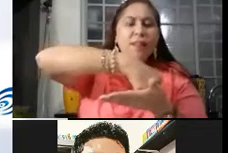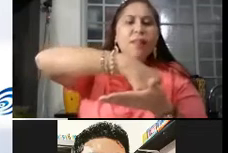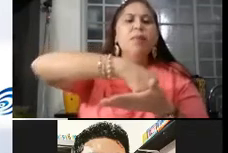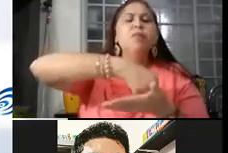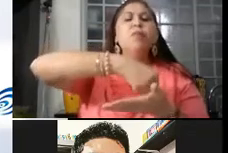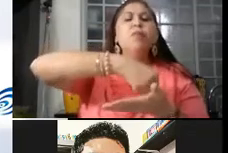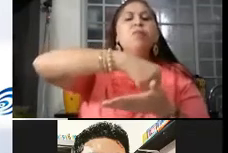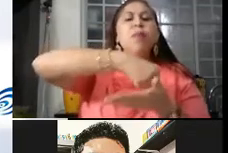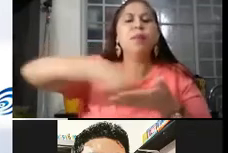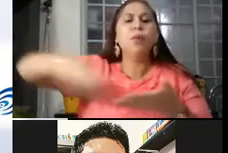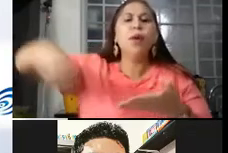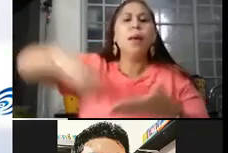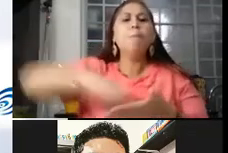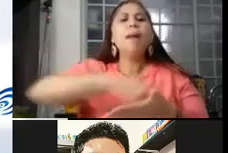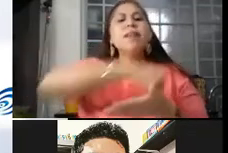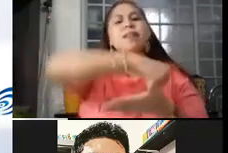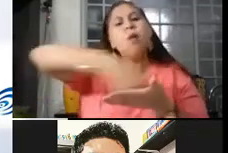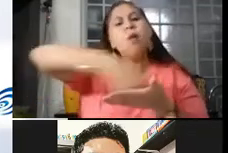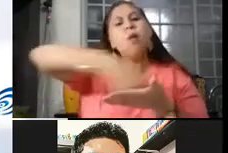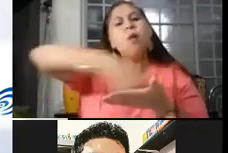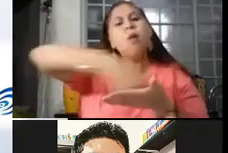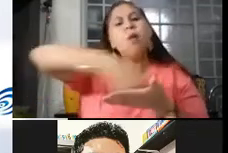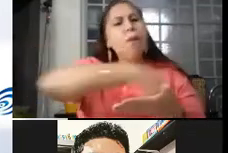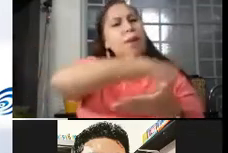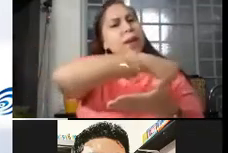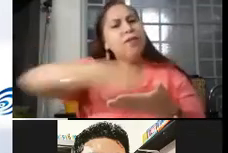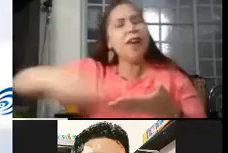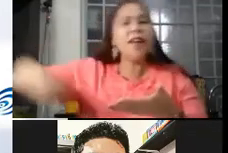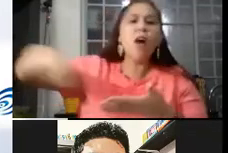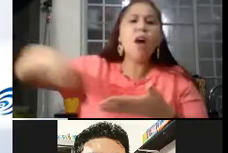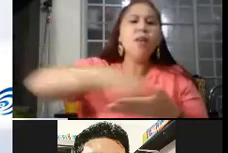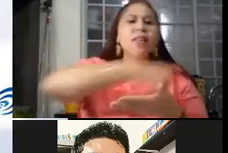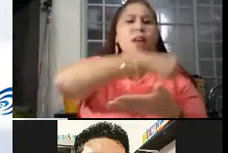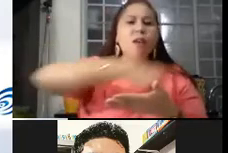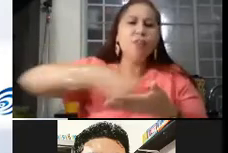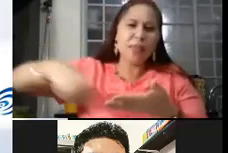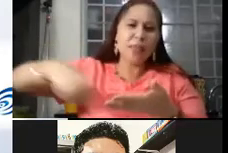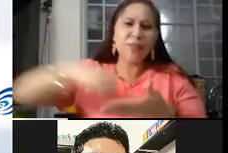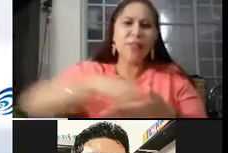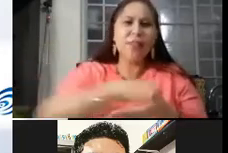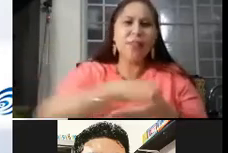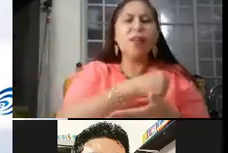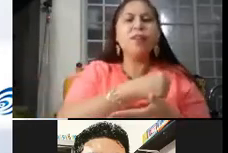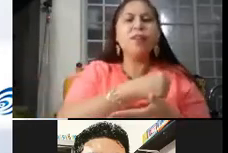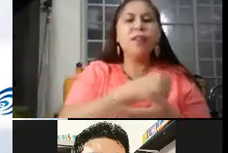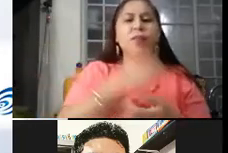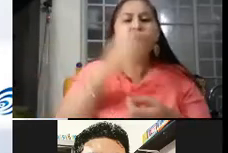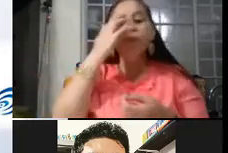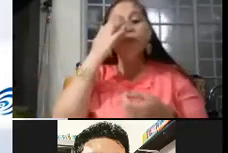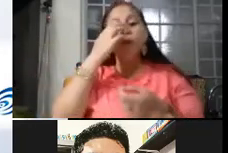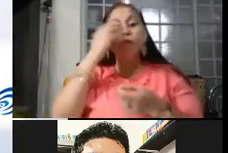tem menos movimento. E passar com ferro, ele vai aumentar o movimento. Então, aí vira